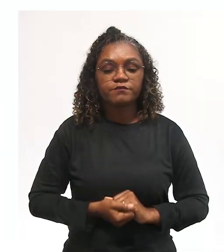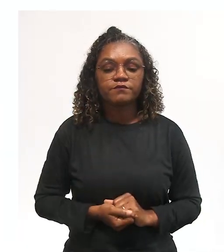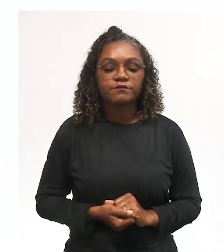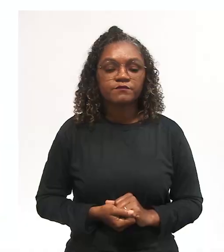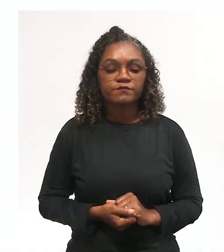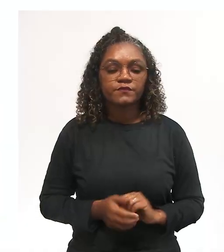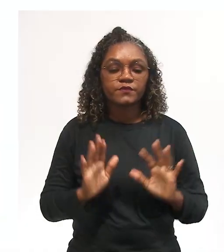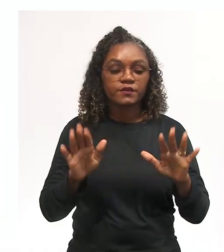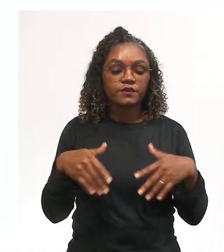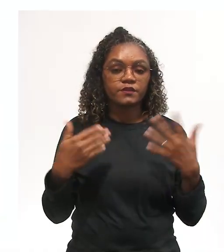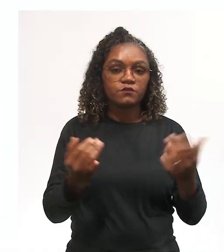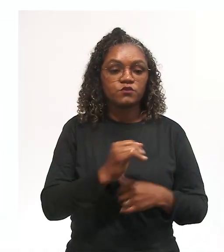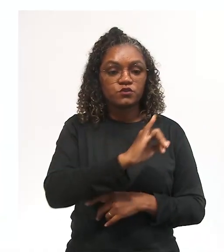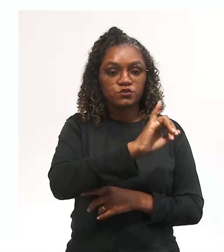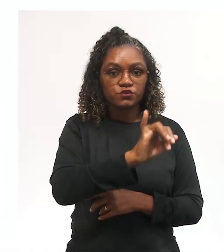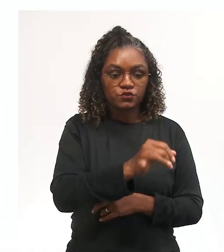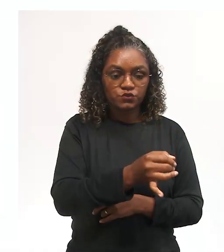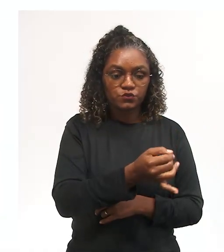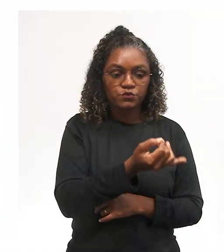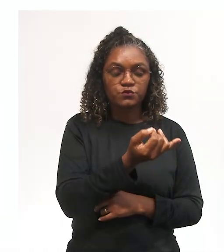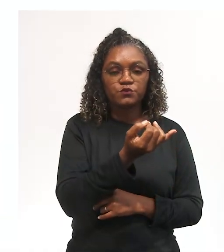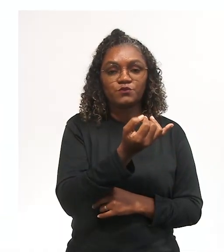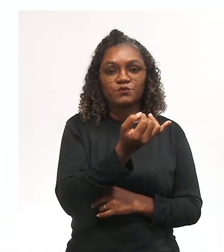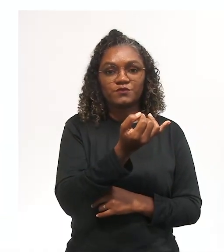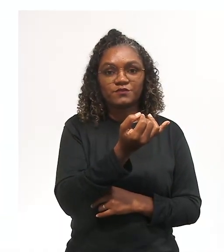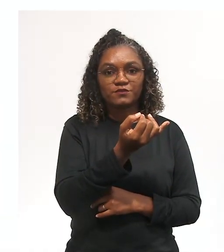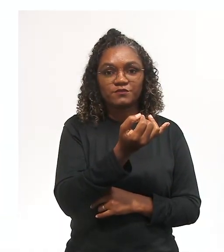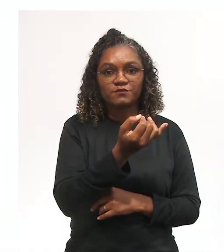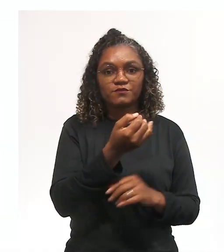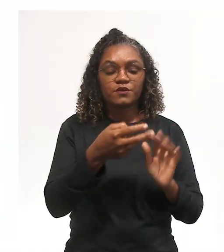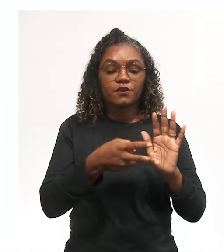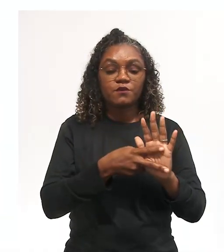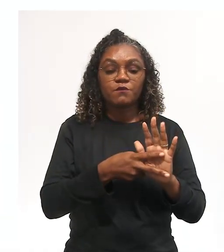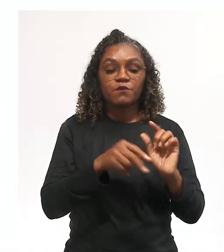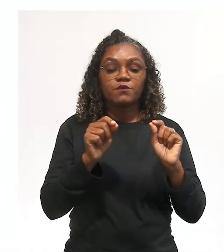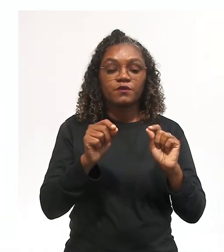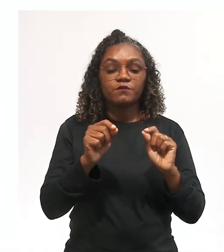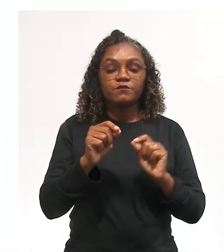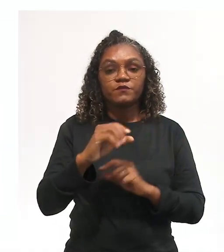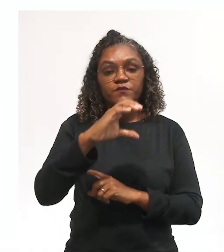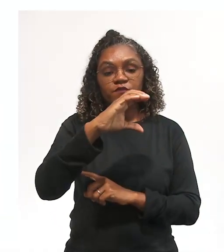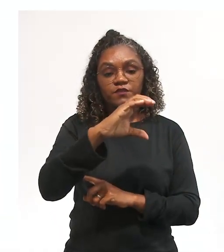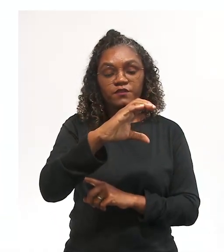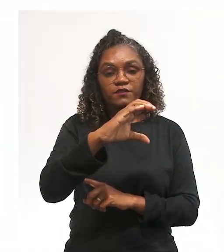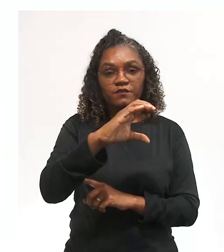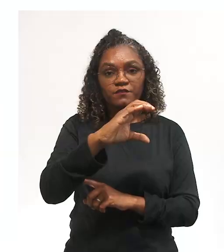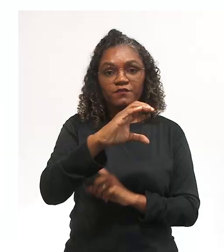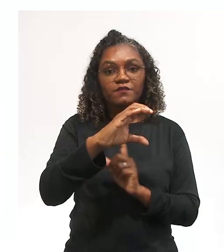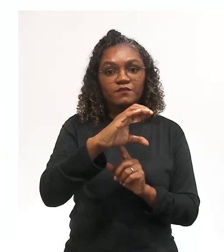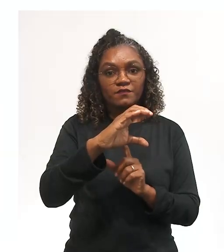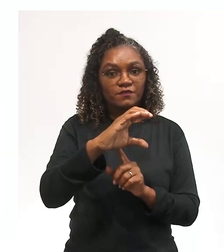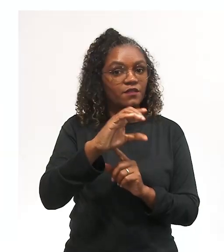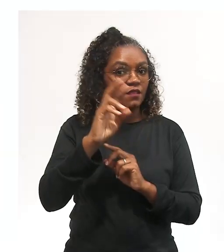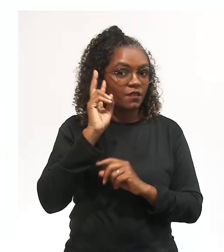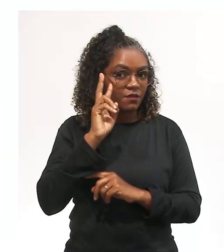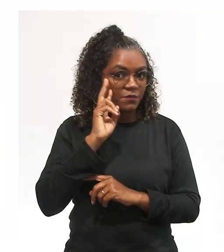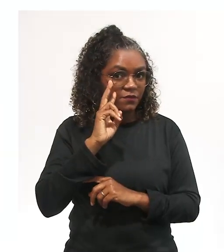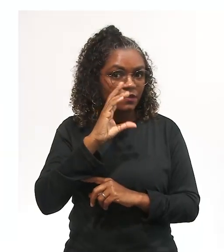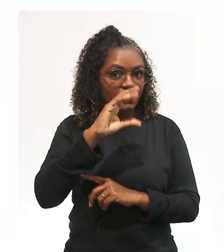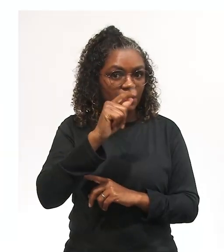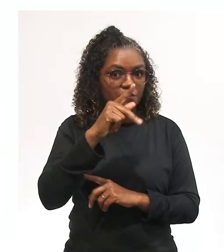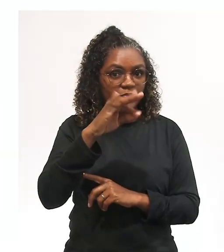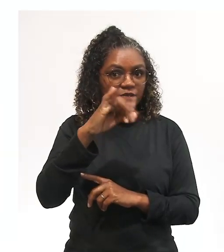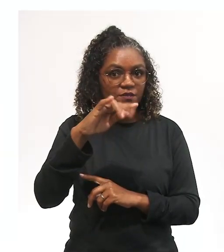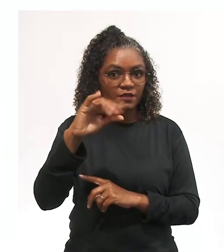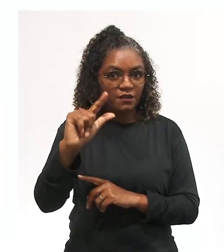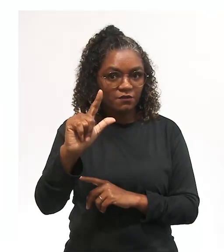será capital vezes a taxa vezes N. Ou, em alguns textos de matemática financeira, nós